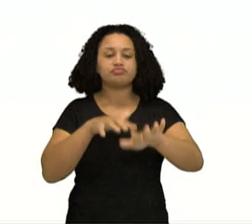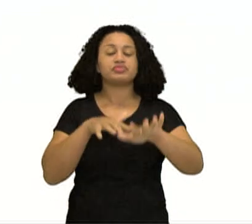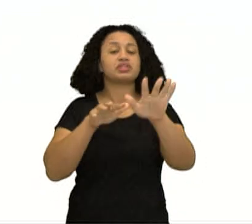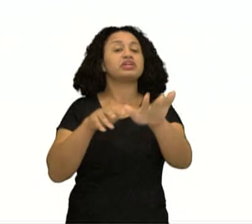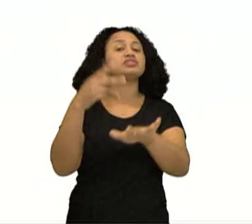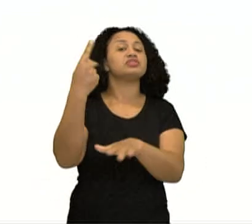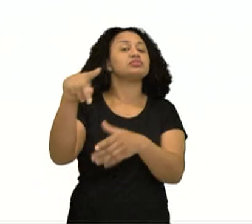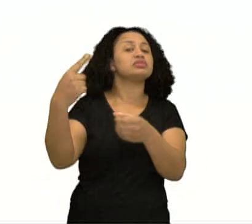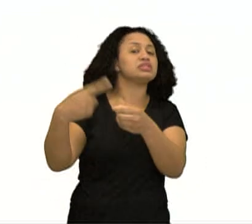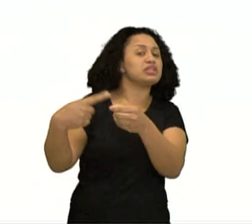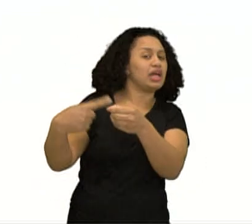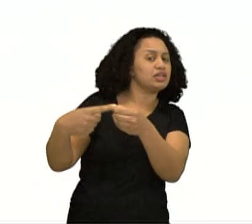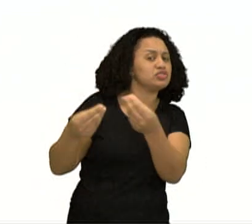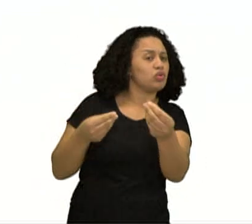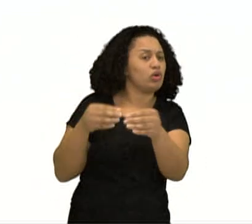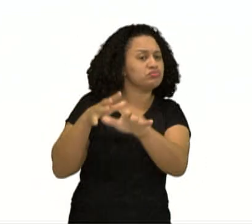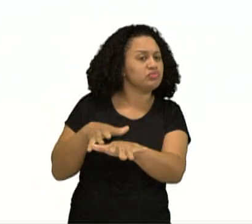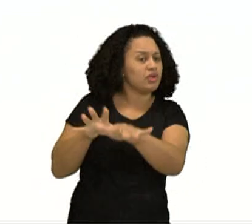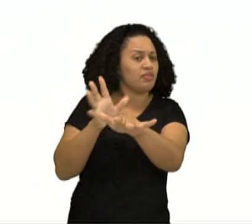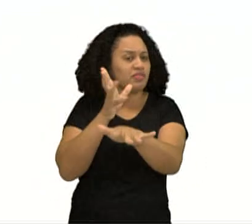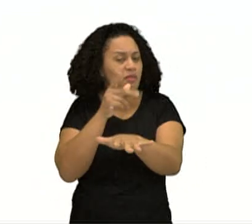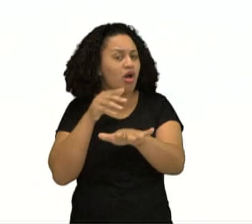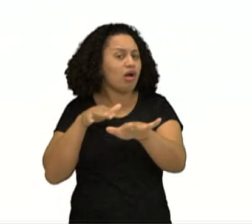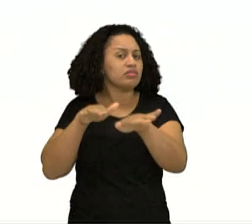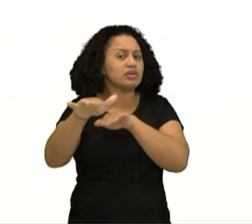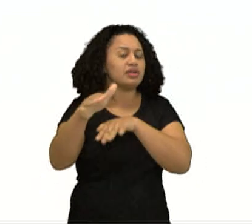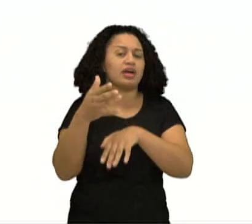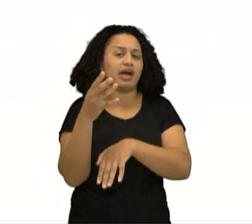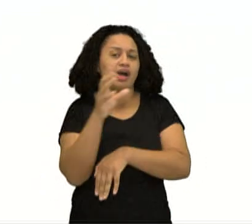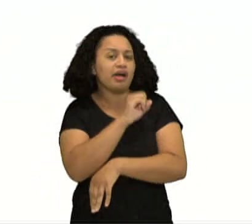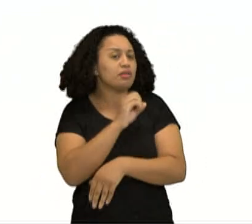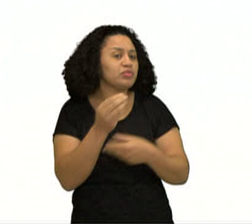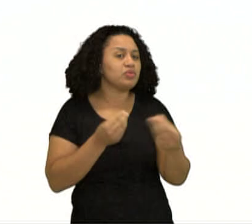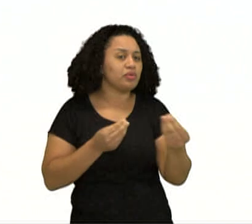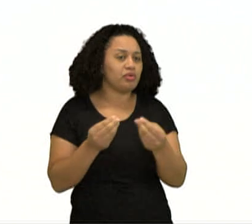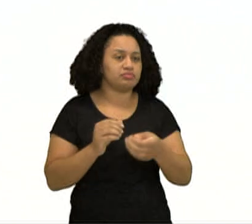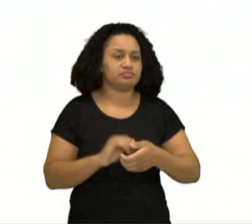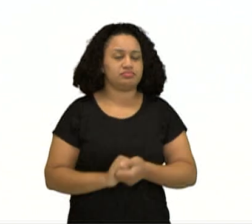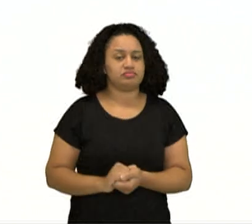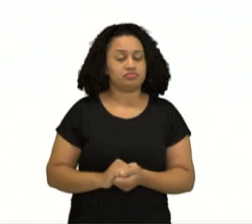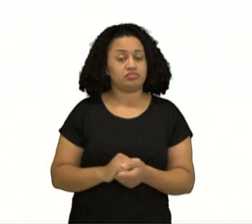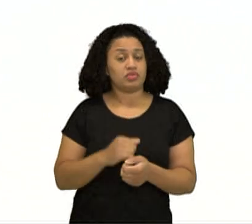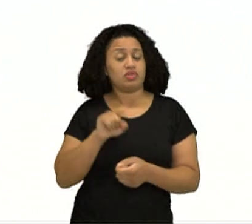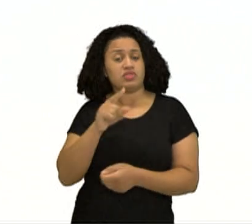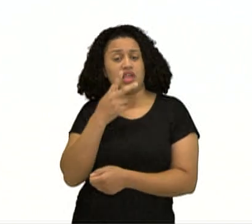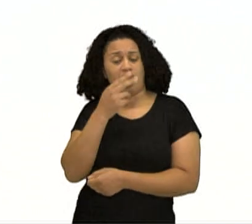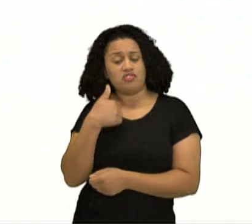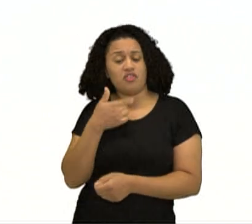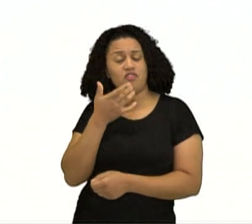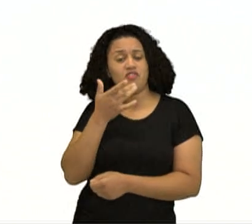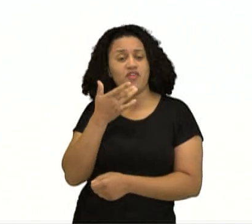sua cidade? Você considera fácil ir